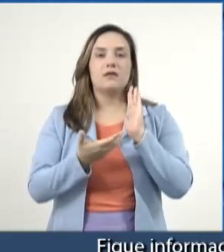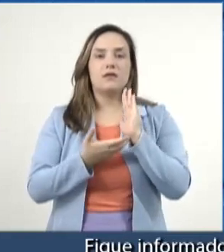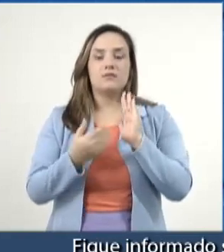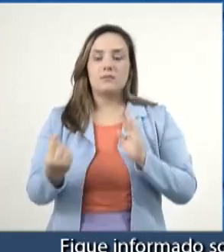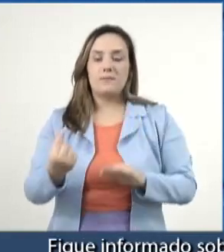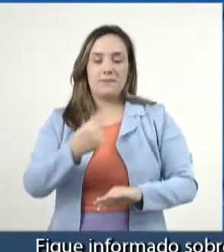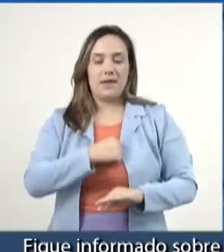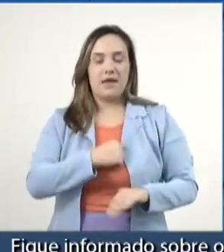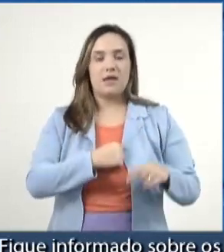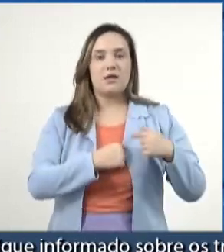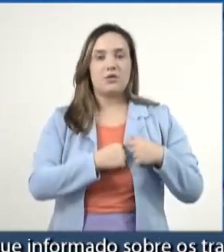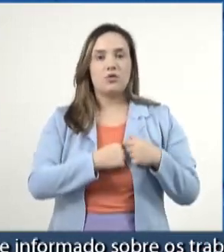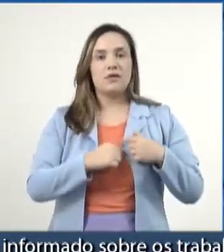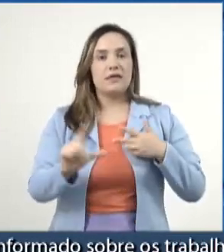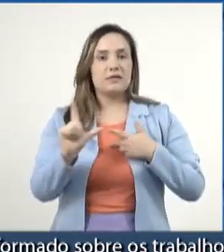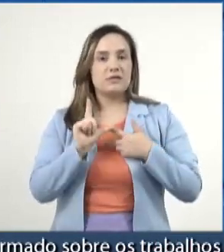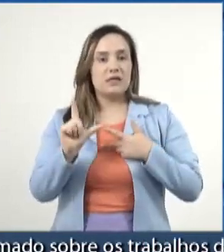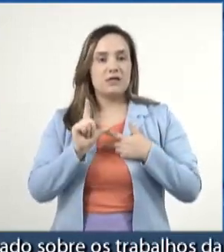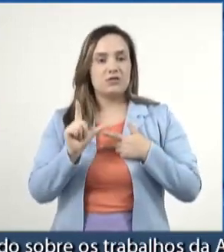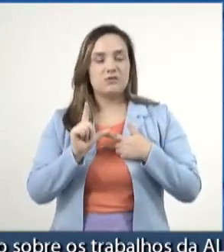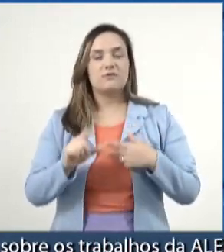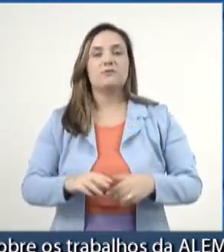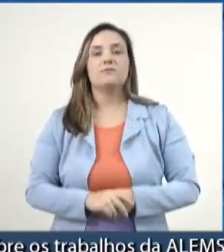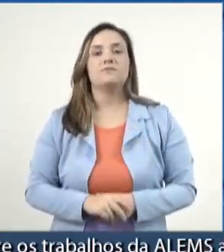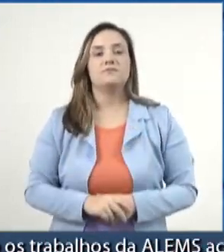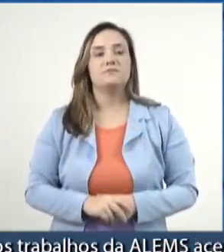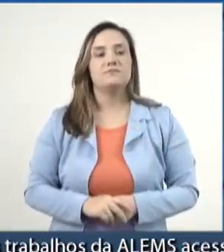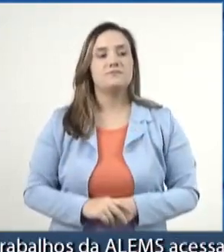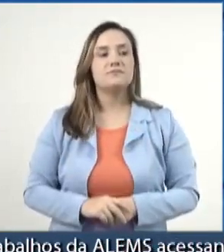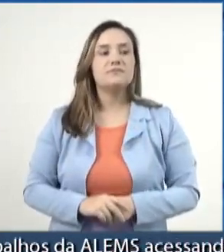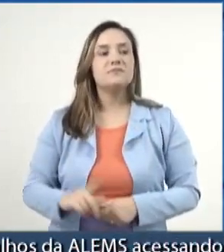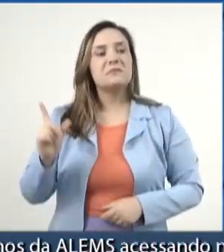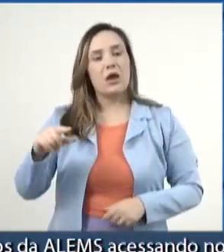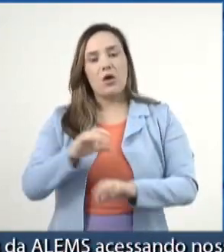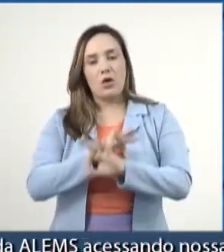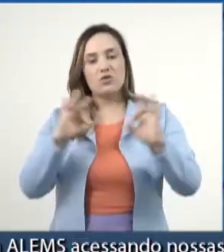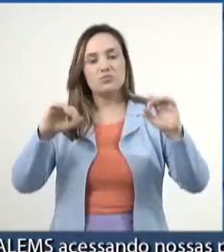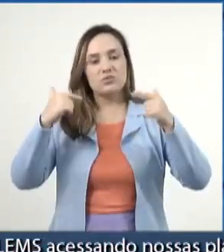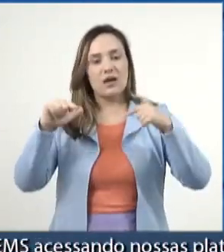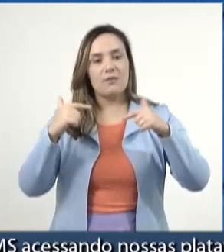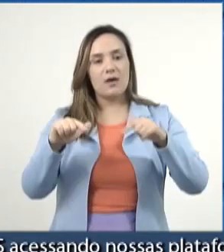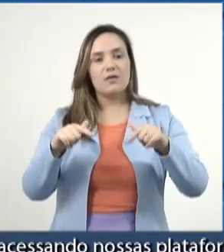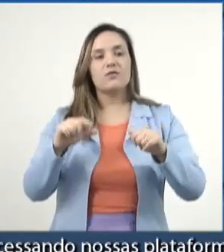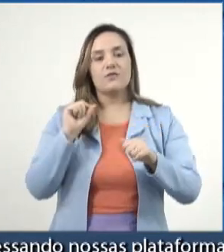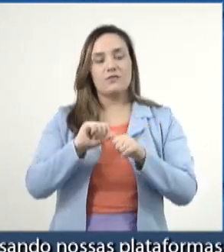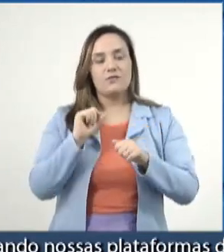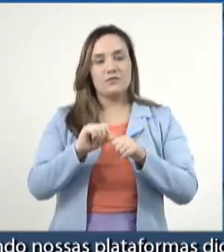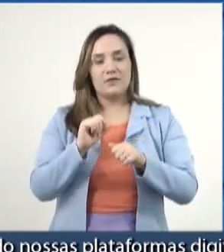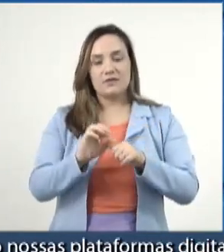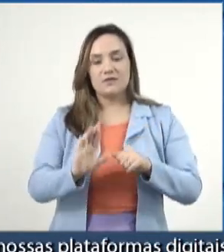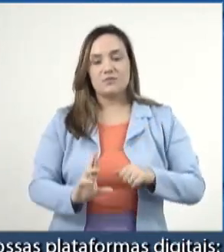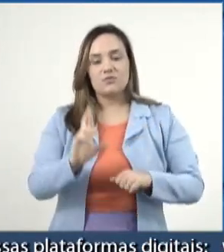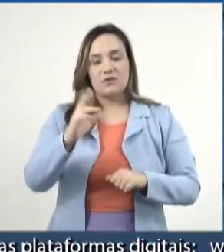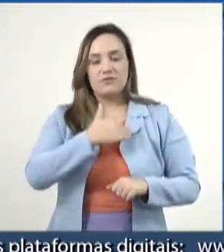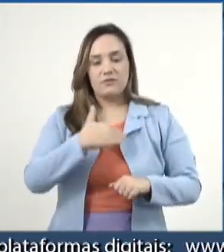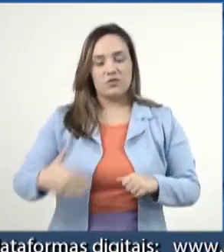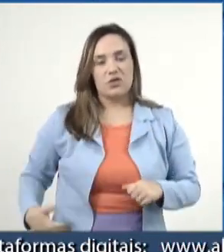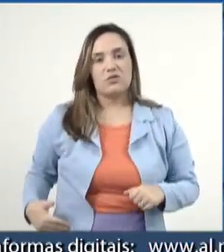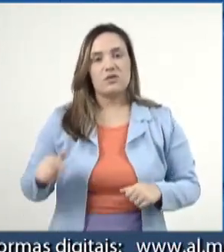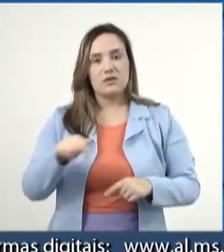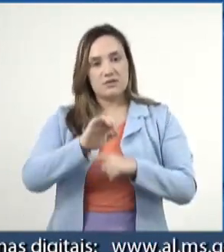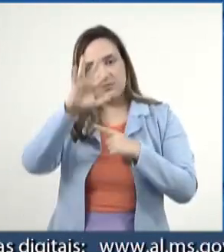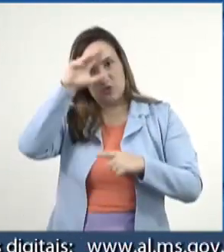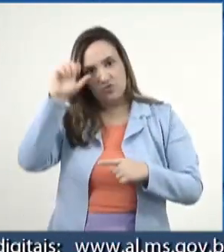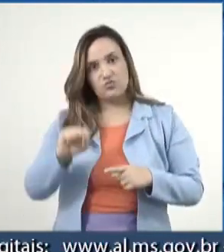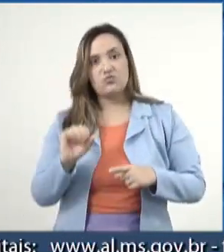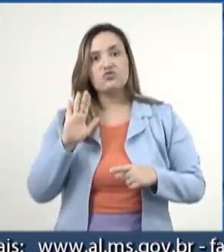com a concessão da Medalha do Mérito Legislativo, como reconhecimento pelo trabalho desempenhado à frente do Poder Executivo do Estado de Mato Grosso do Sul